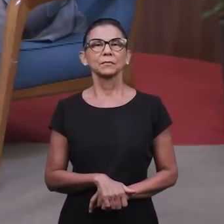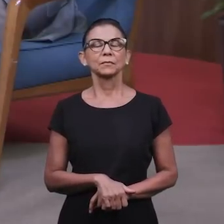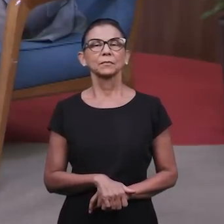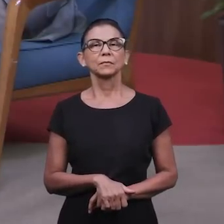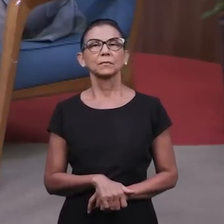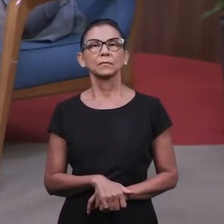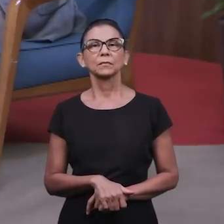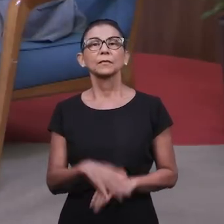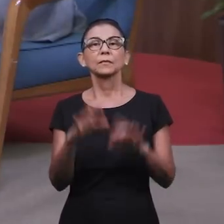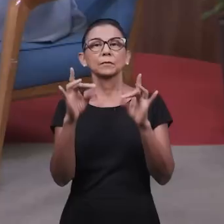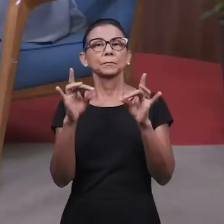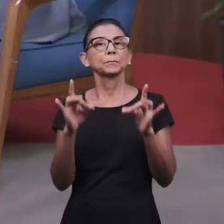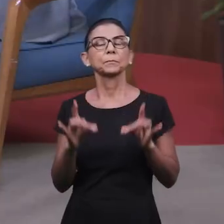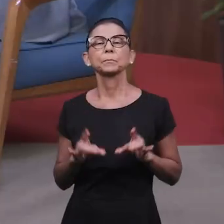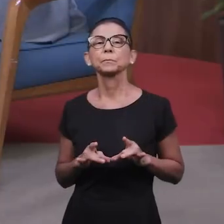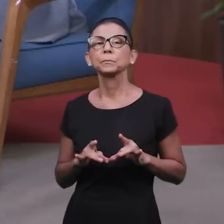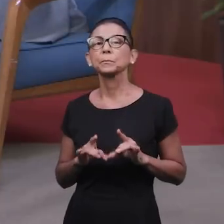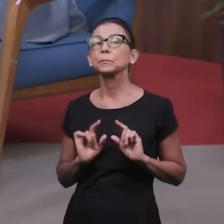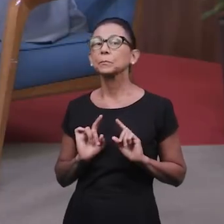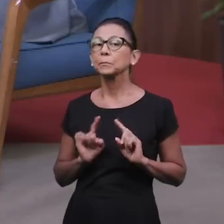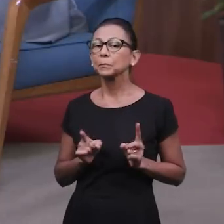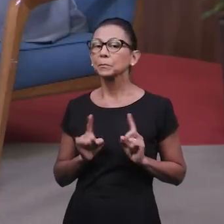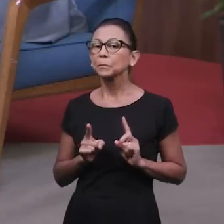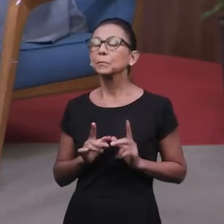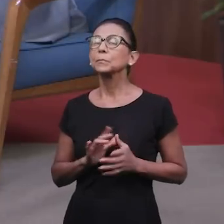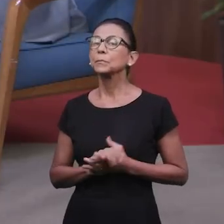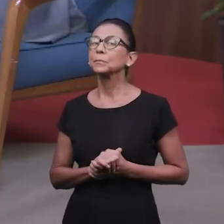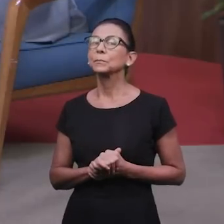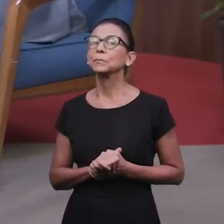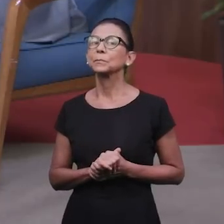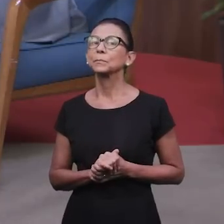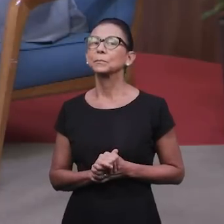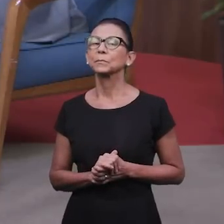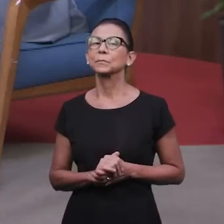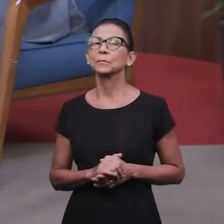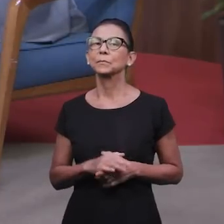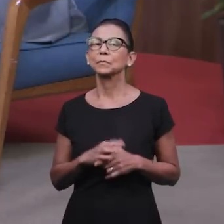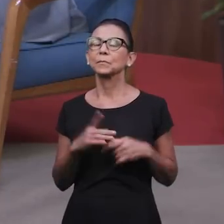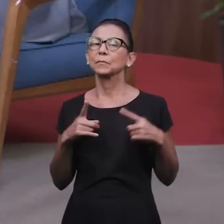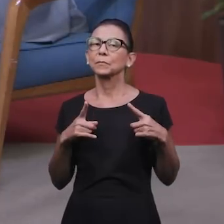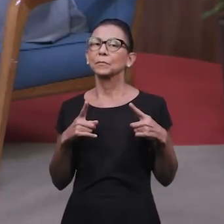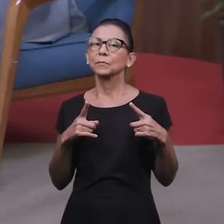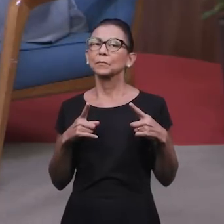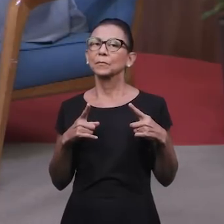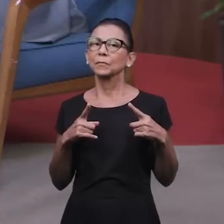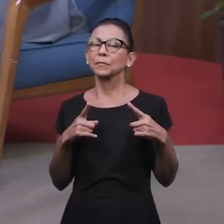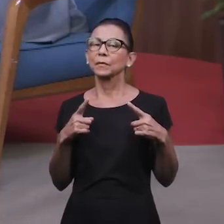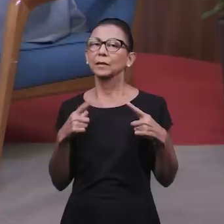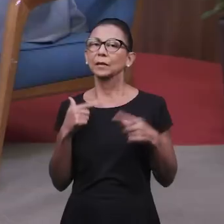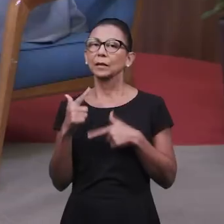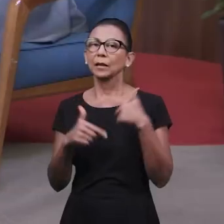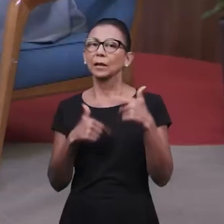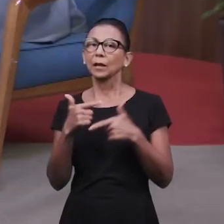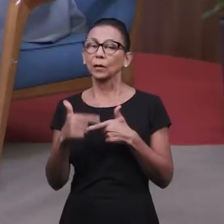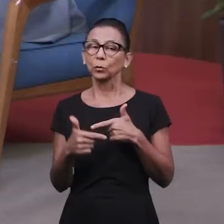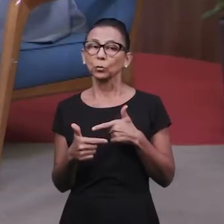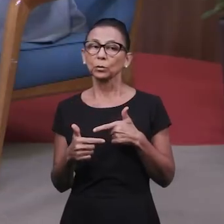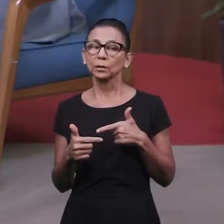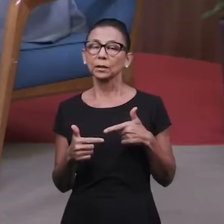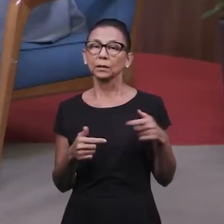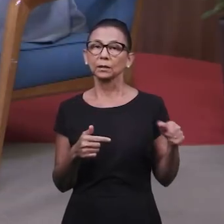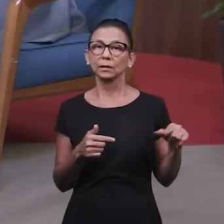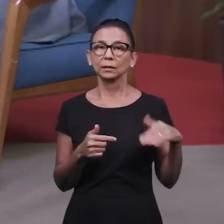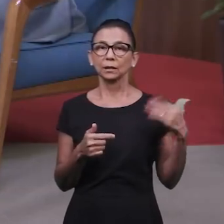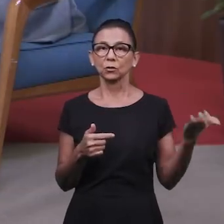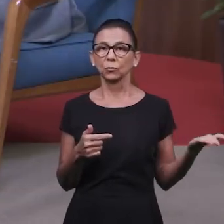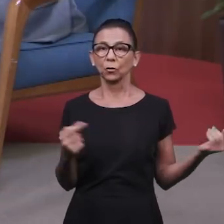e que ele coloca um detalhe, que a luta é contra a fé. Né? Que não vem de nós, é dom de Deus,